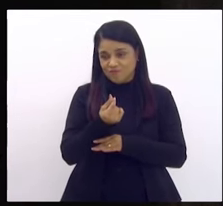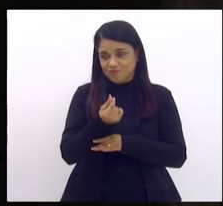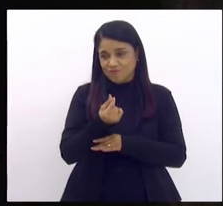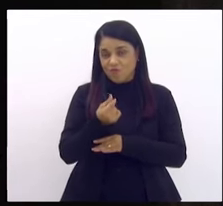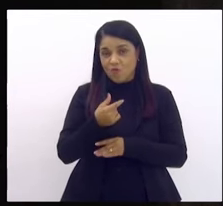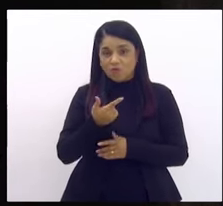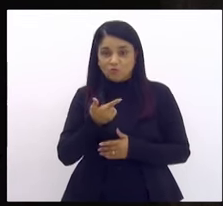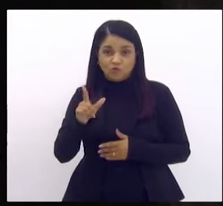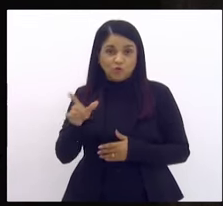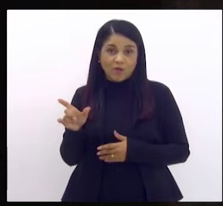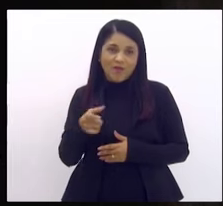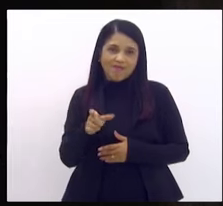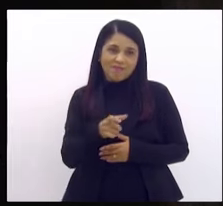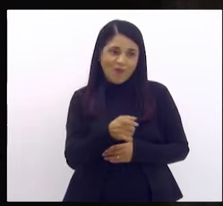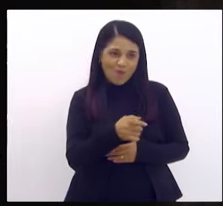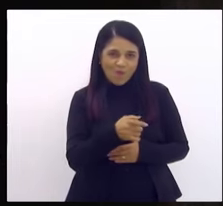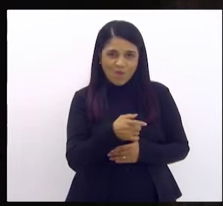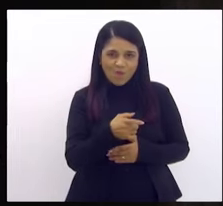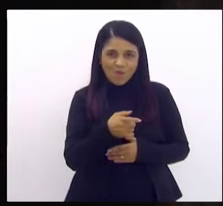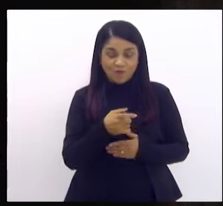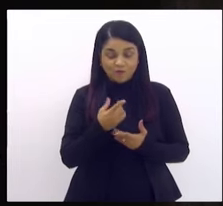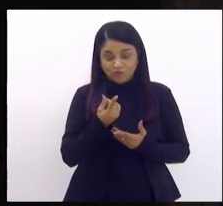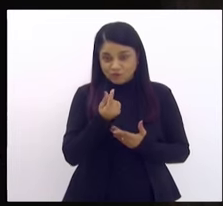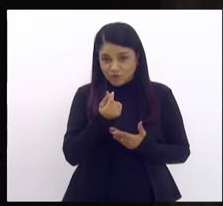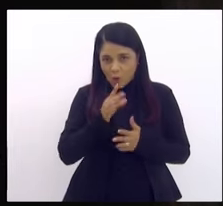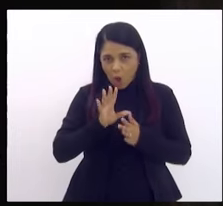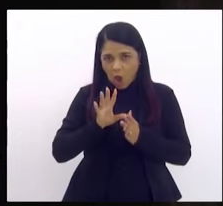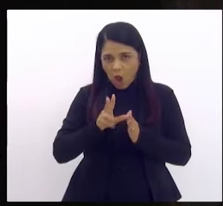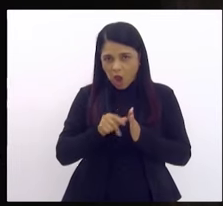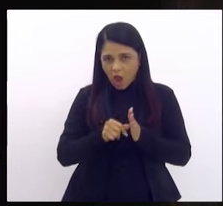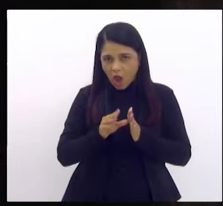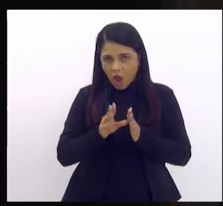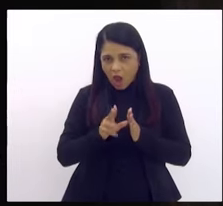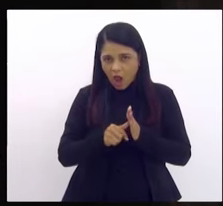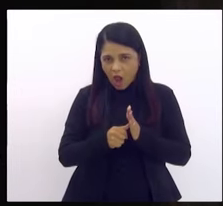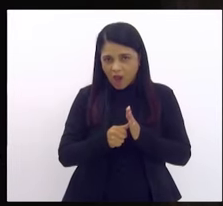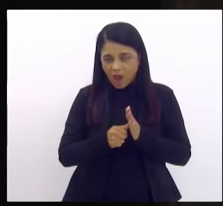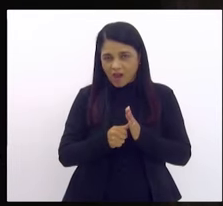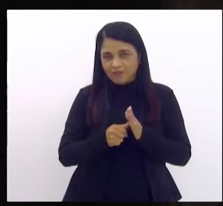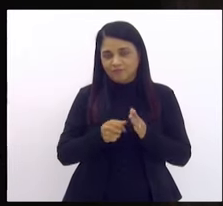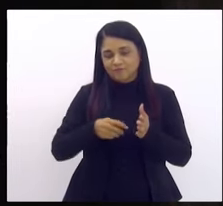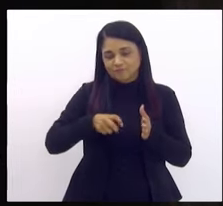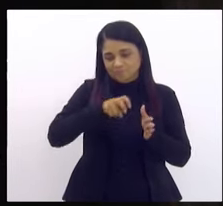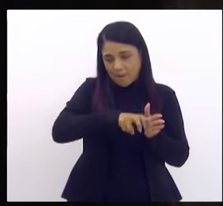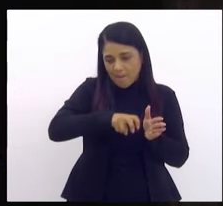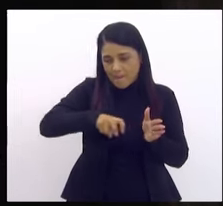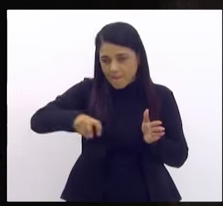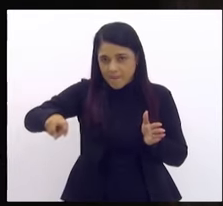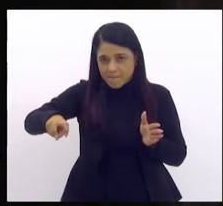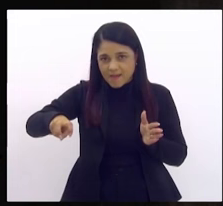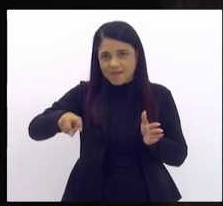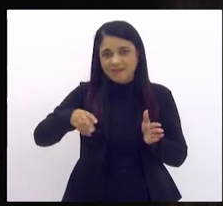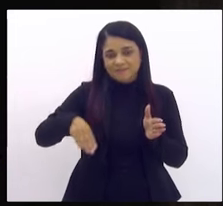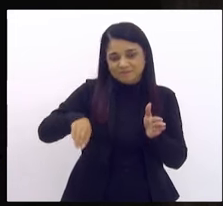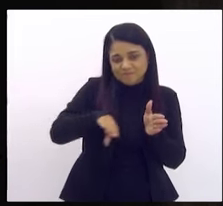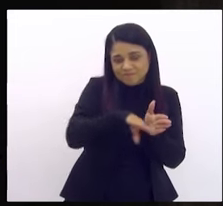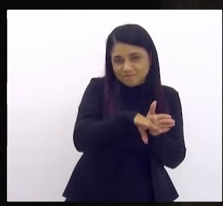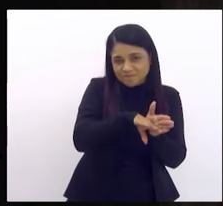durante o fechamento. O dinheiro é roubado no estacionamento da UERJ durante o